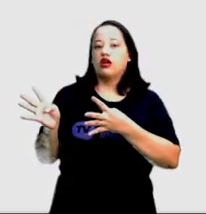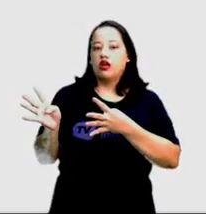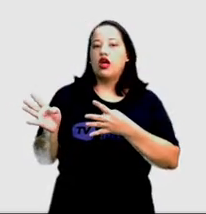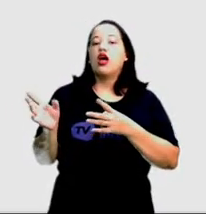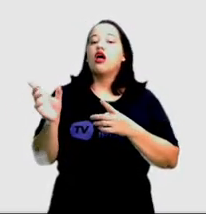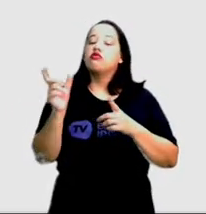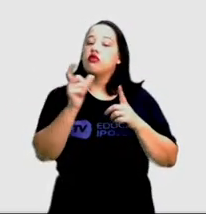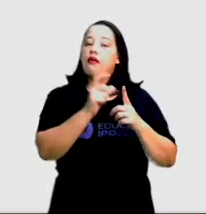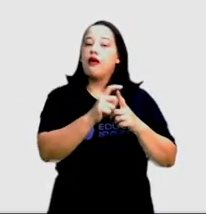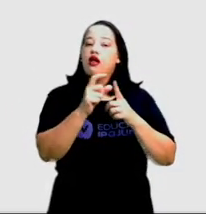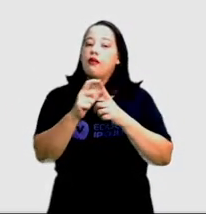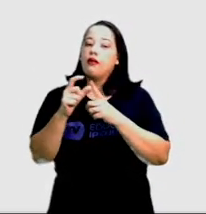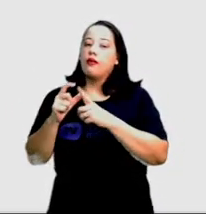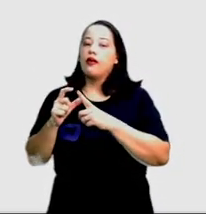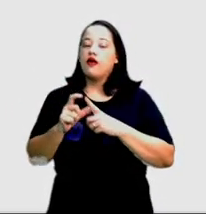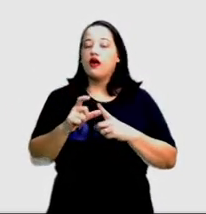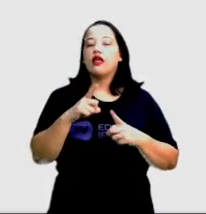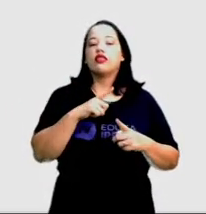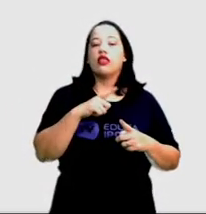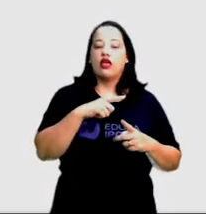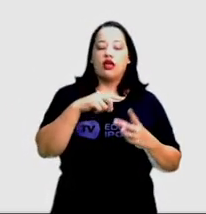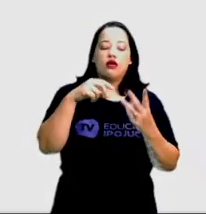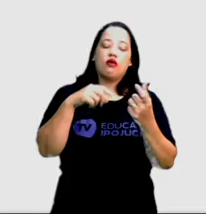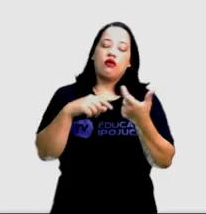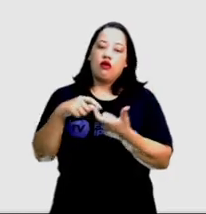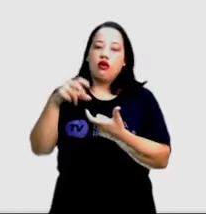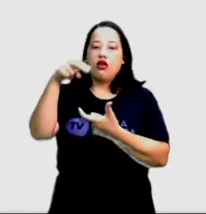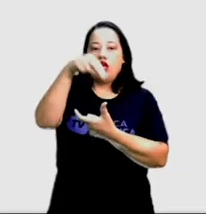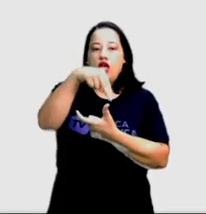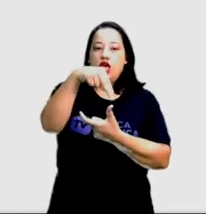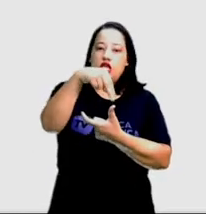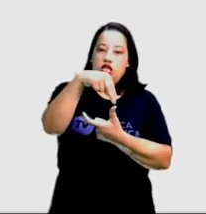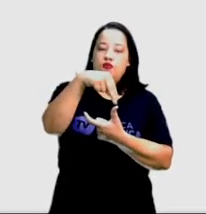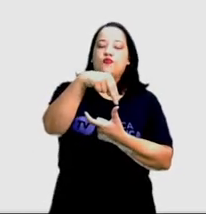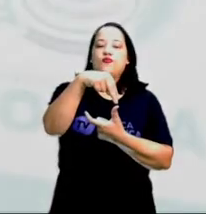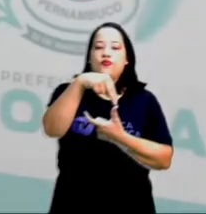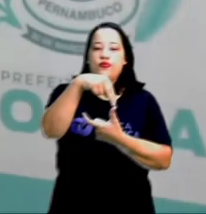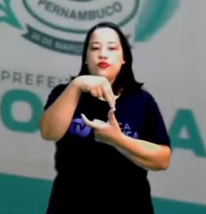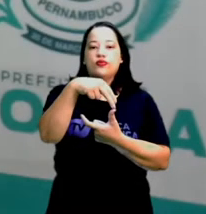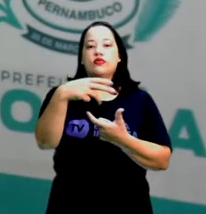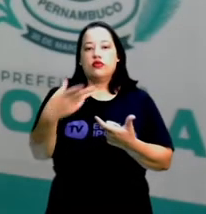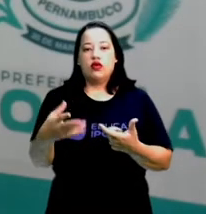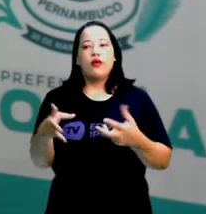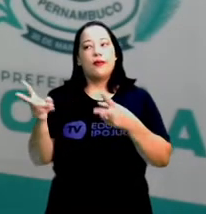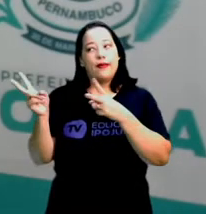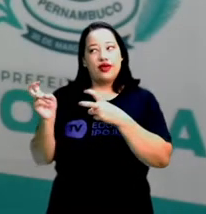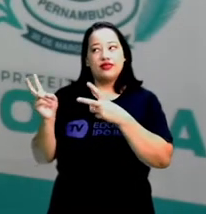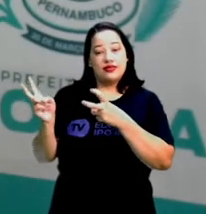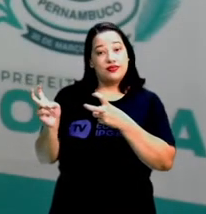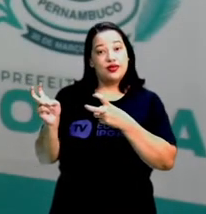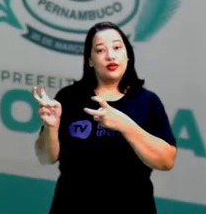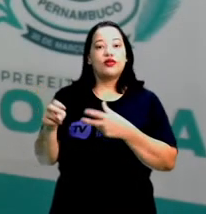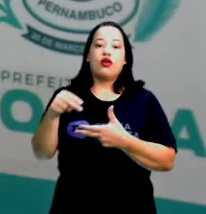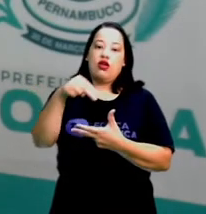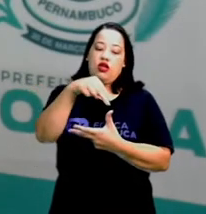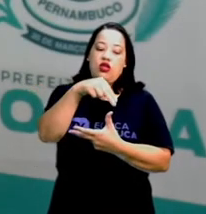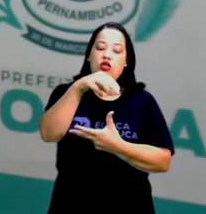palavras começa com a letrinha N. Vocês observaram? Perceberam?